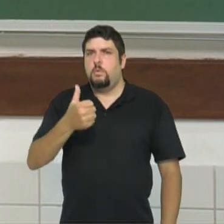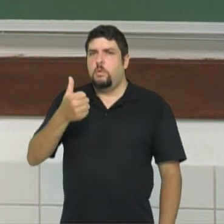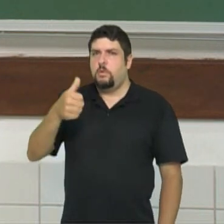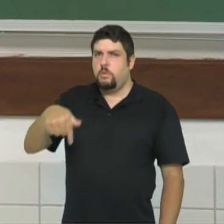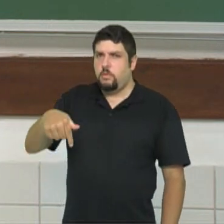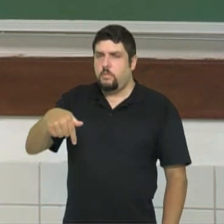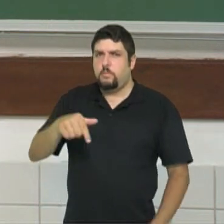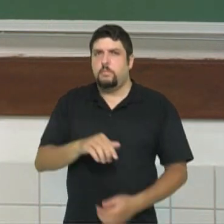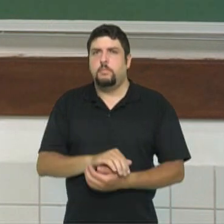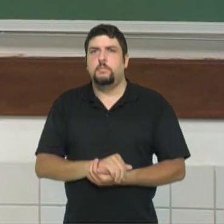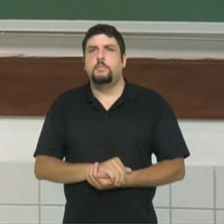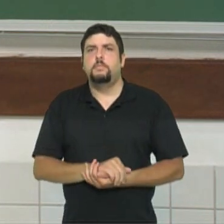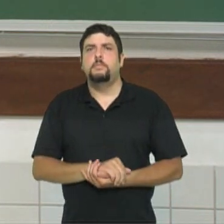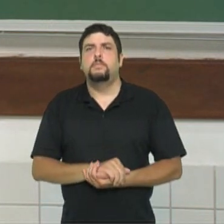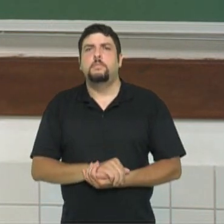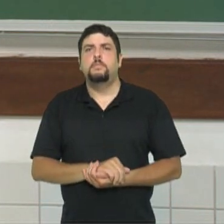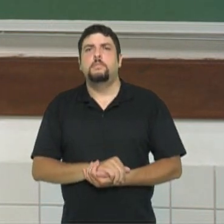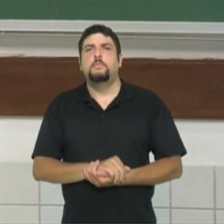2017.